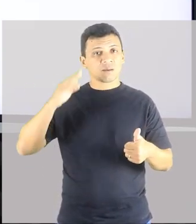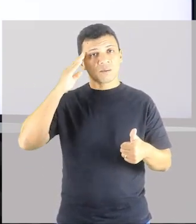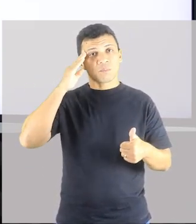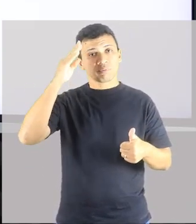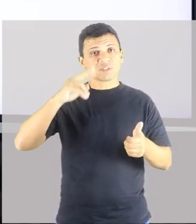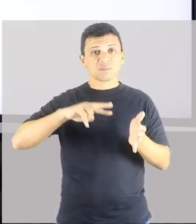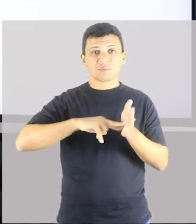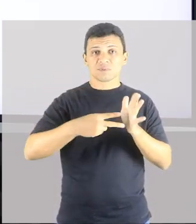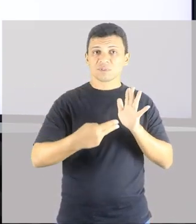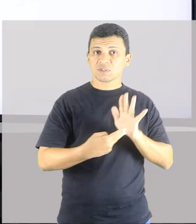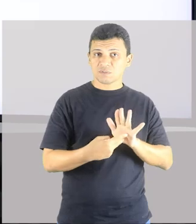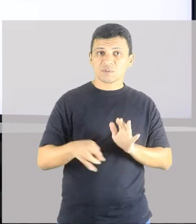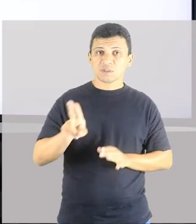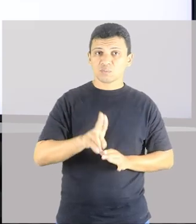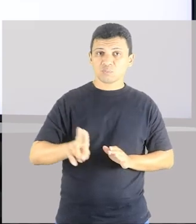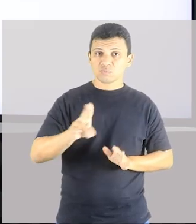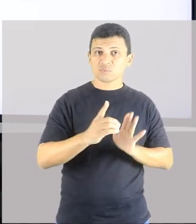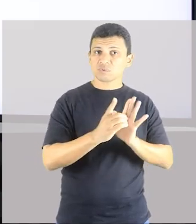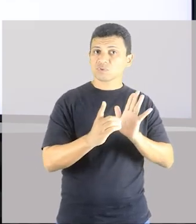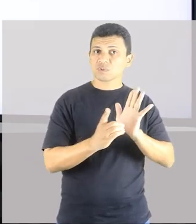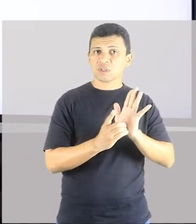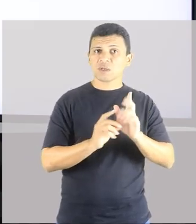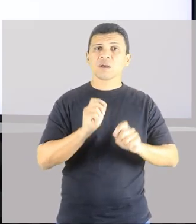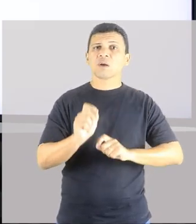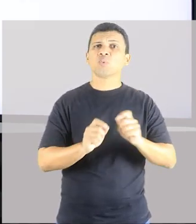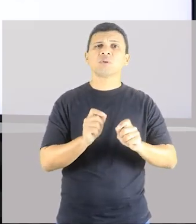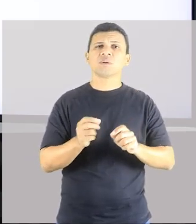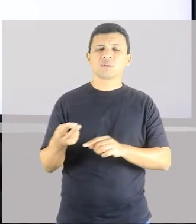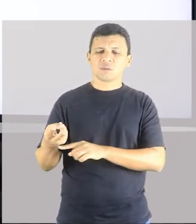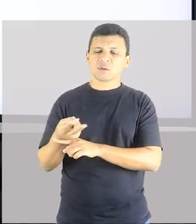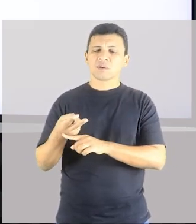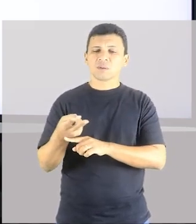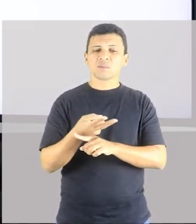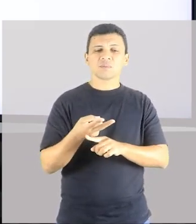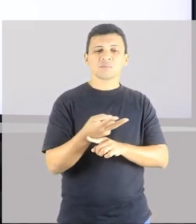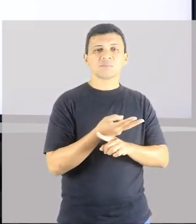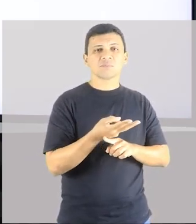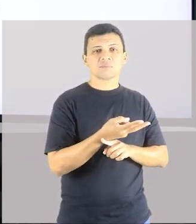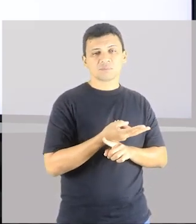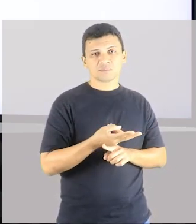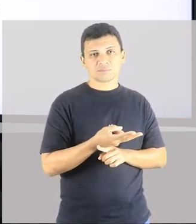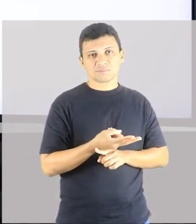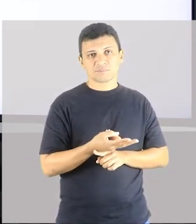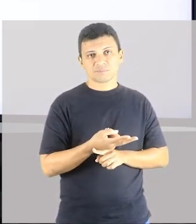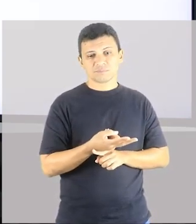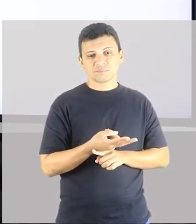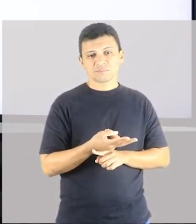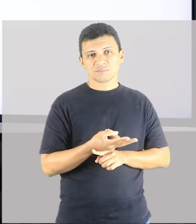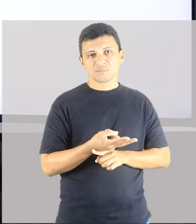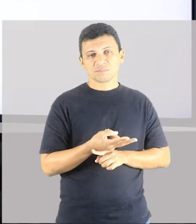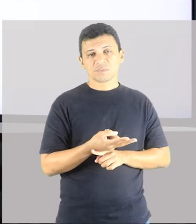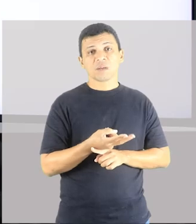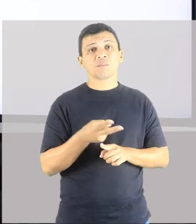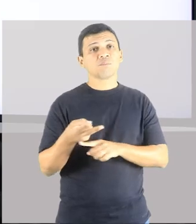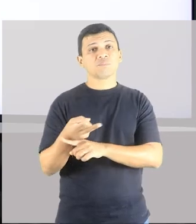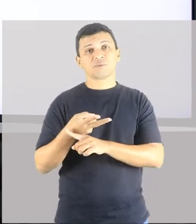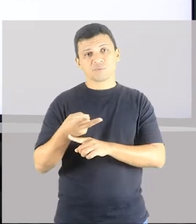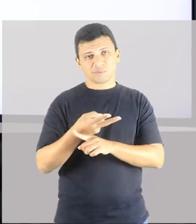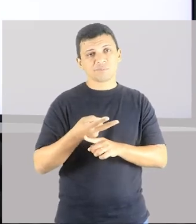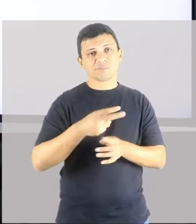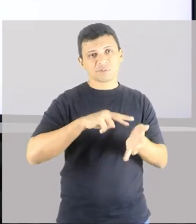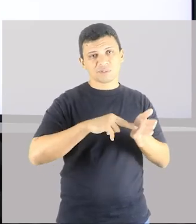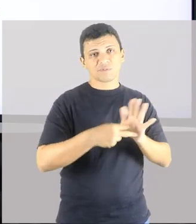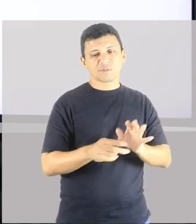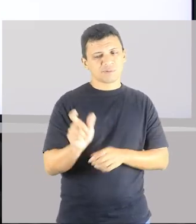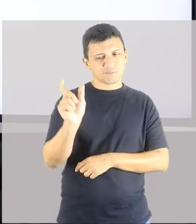ou utilização de um dicionário é para você procurar, look up é você procurar sentido ou